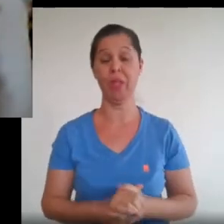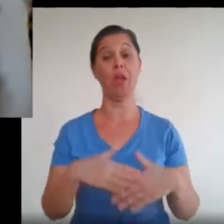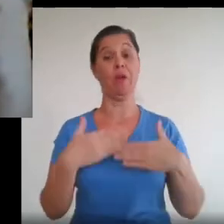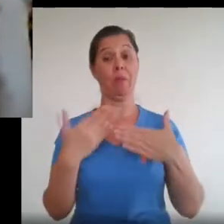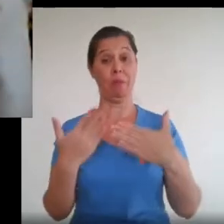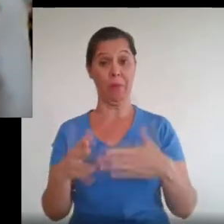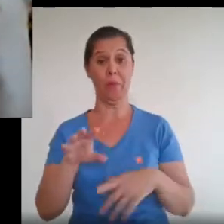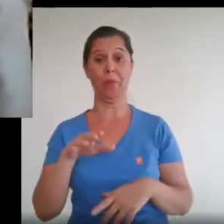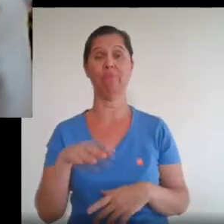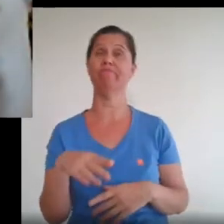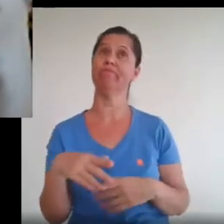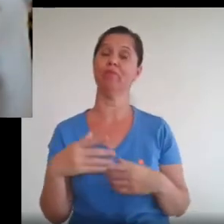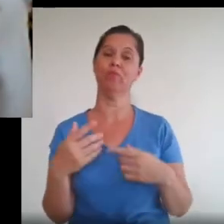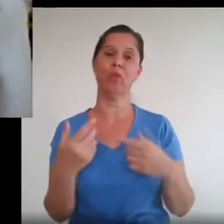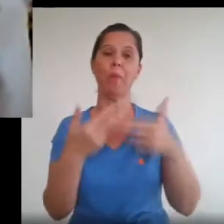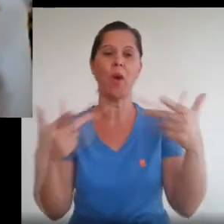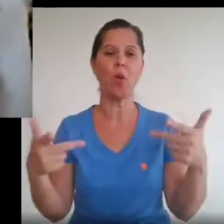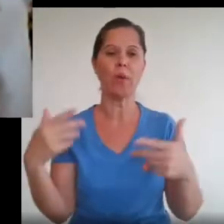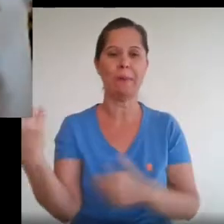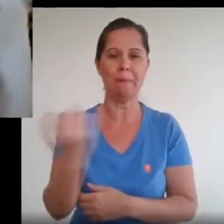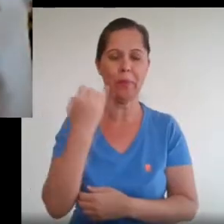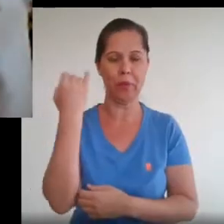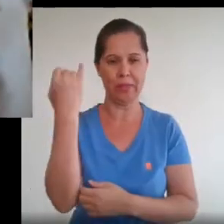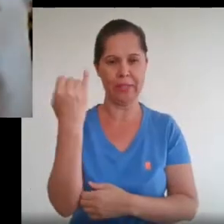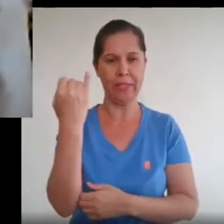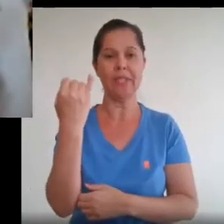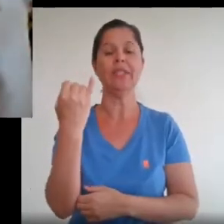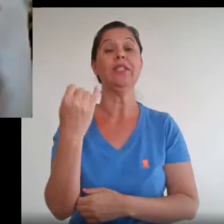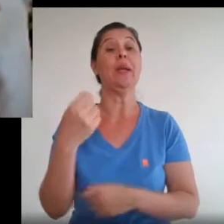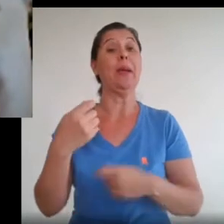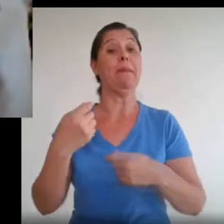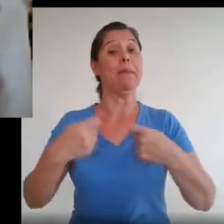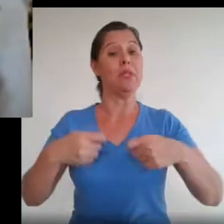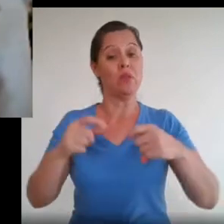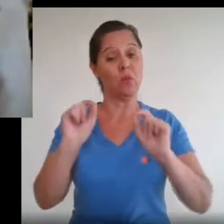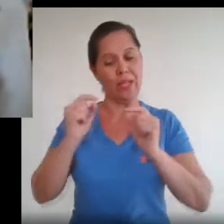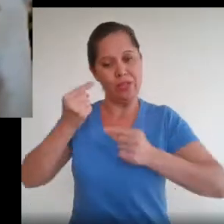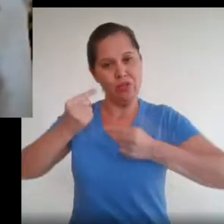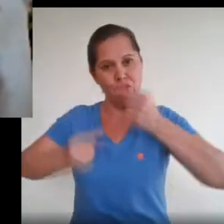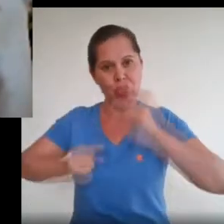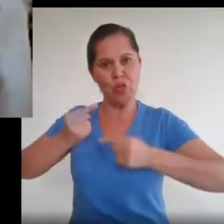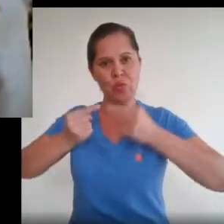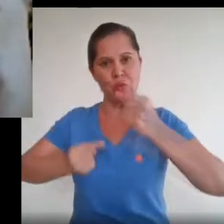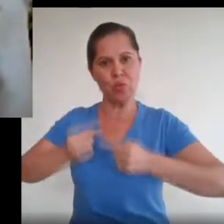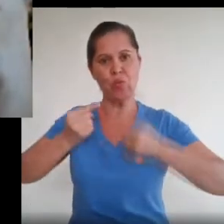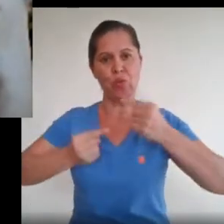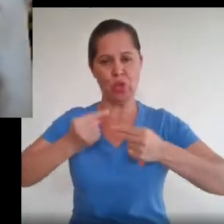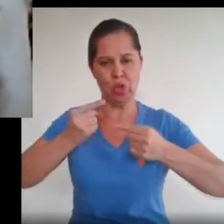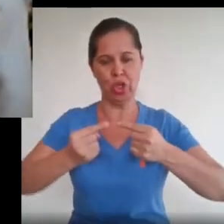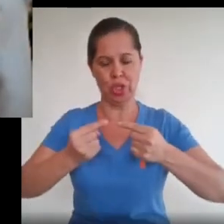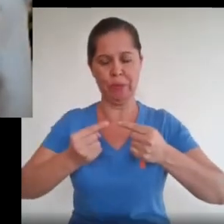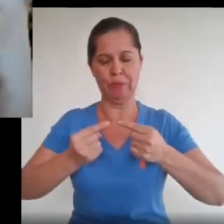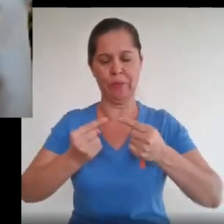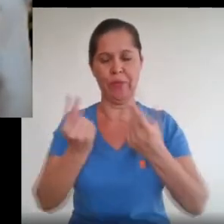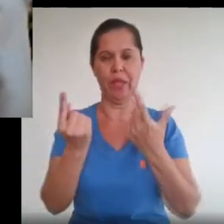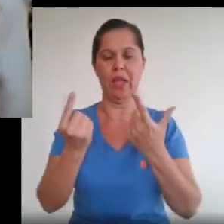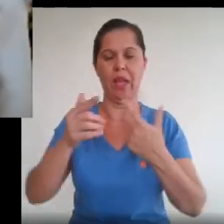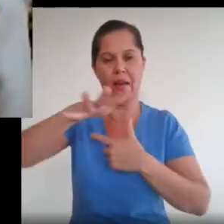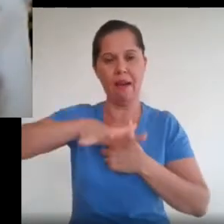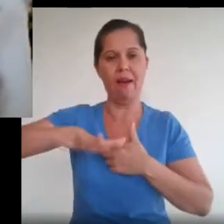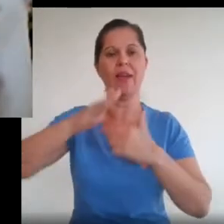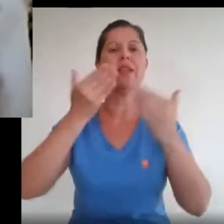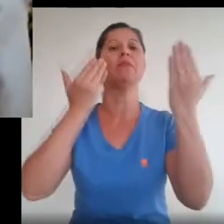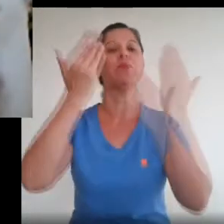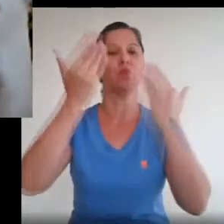que foram extremamente importantes, a gente fazer uma discussão no primeiro momento da questão da